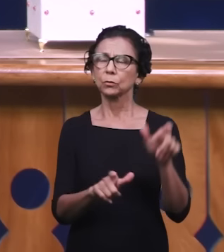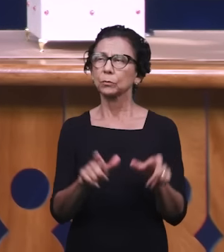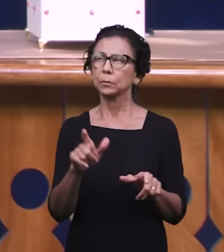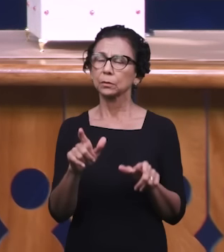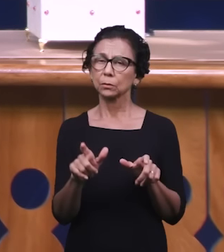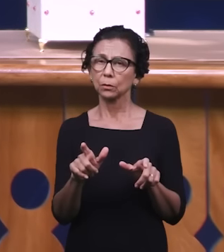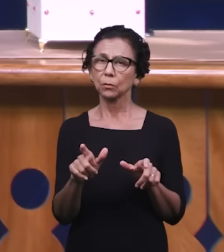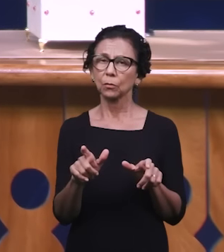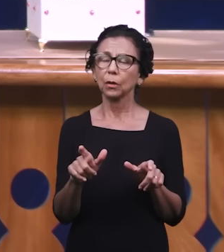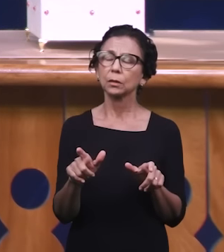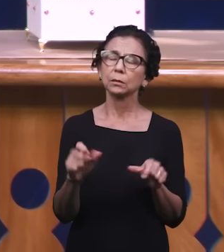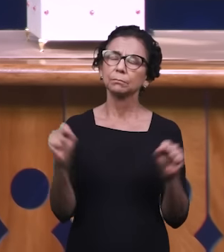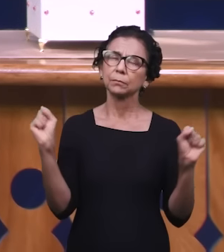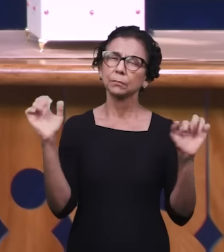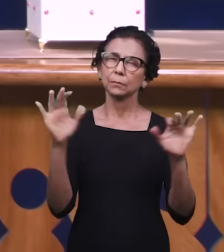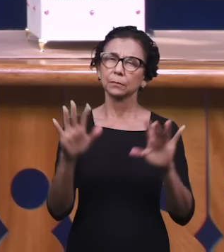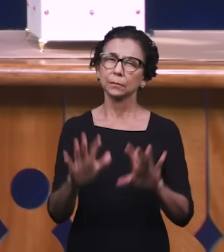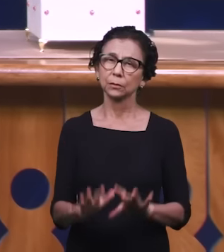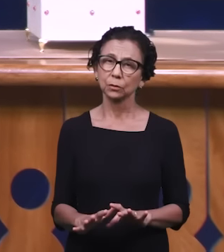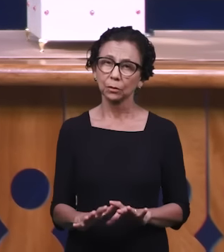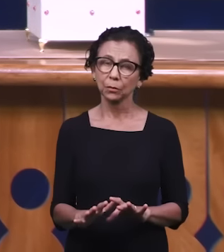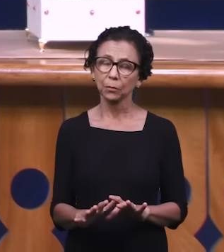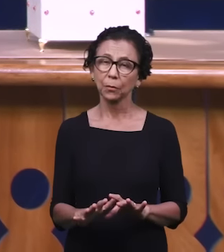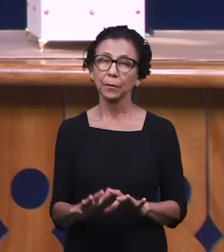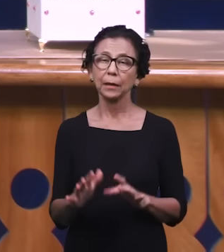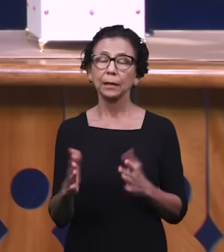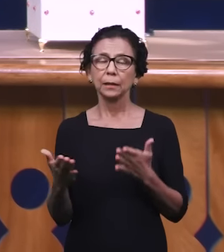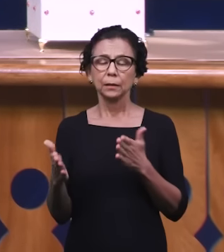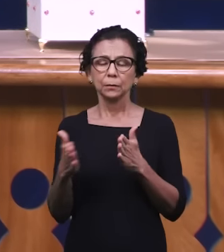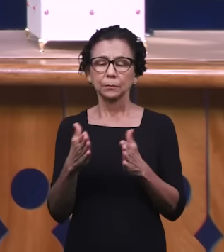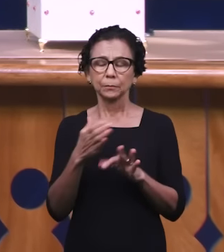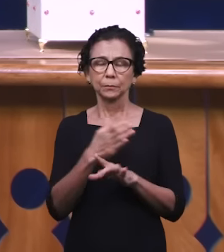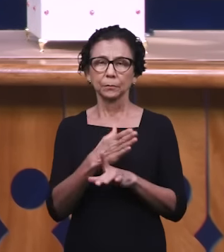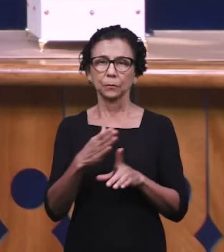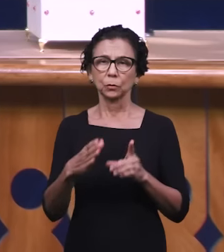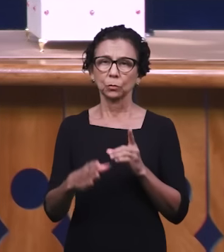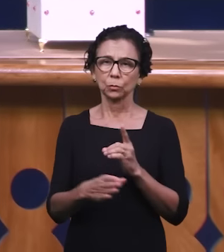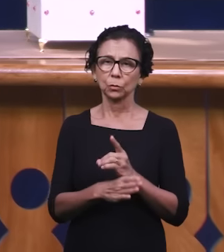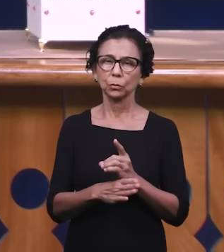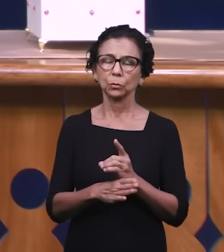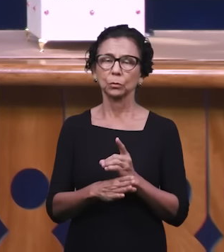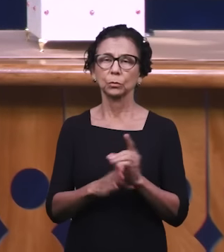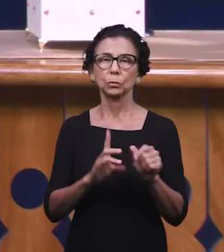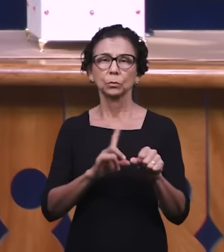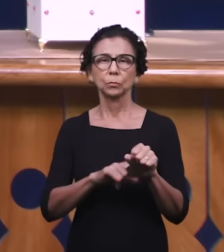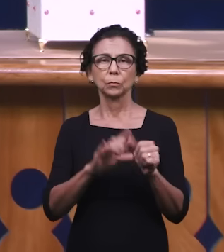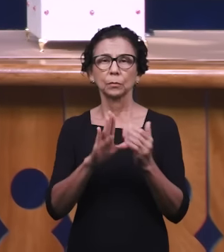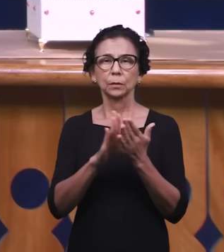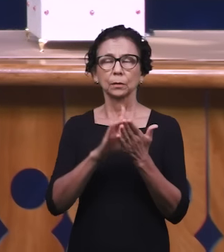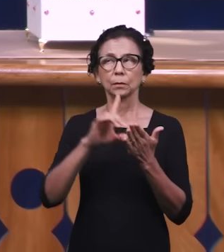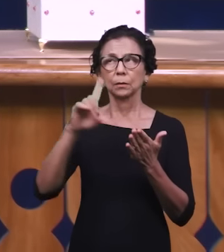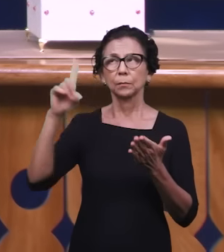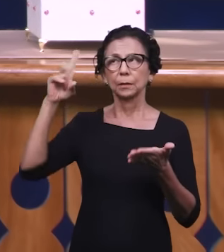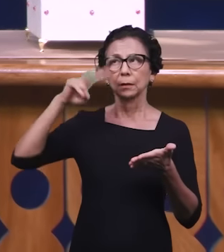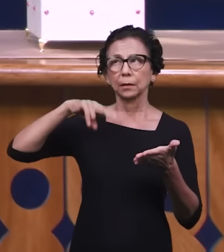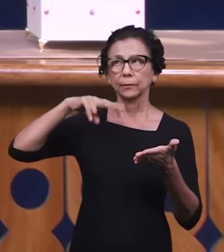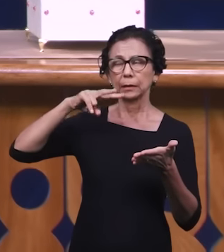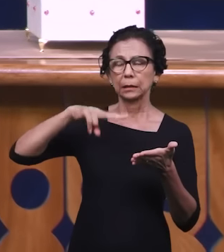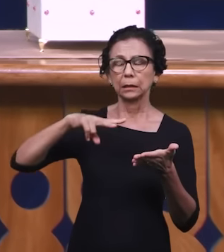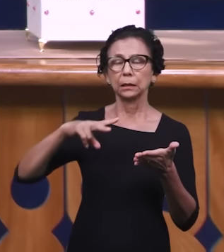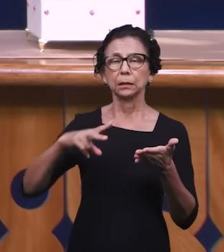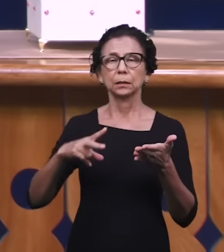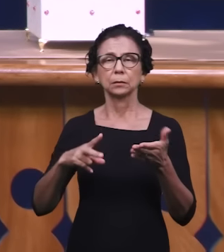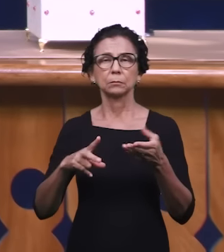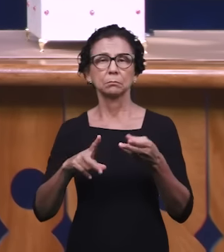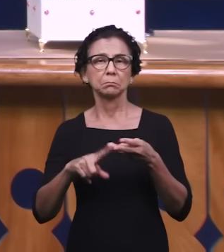nós, para que, por meio da Tua palavra, por meio do culto, por meio dos louvores que serão entoados, Tu